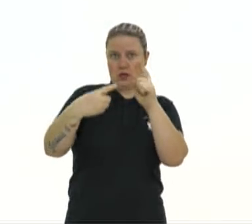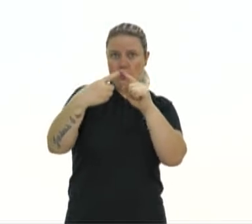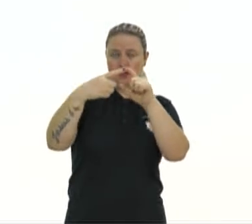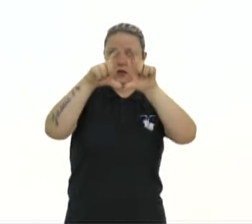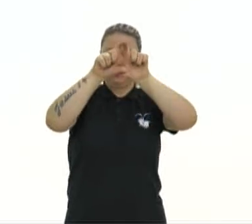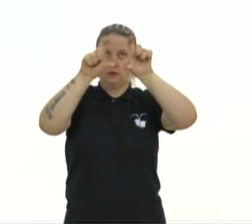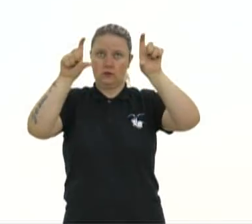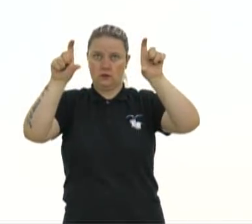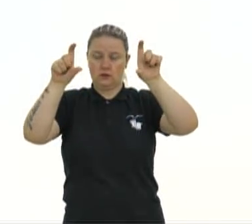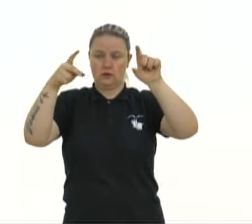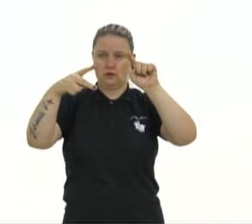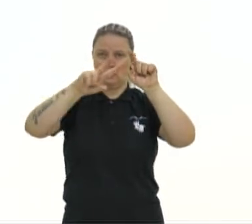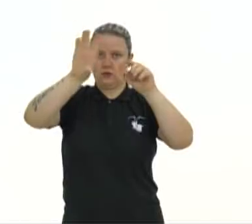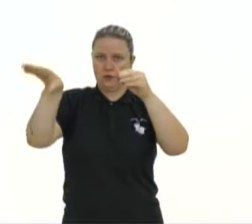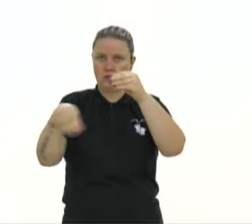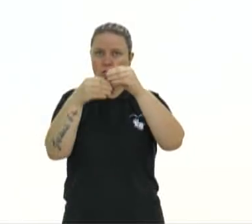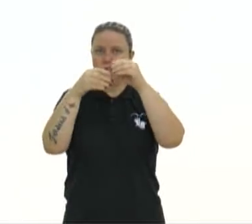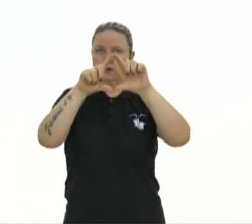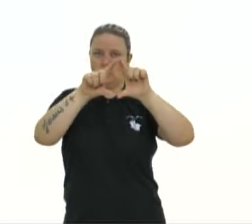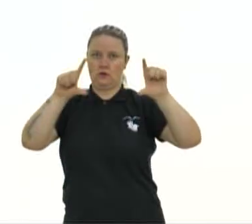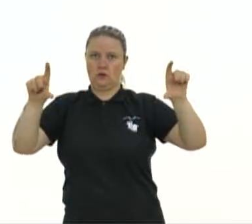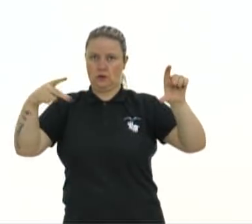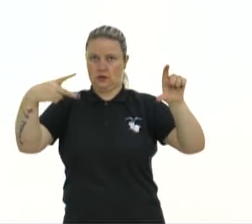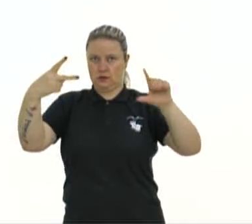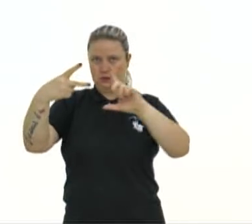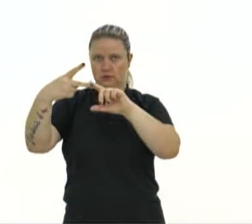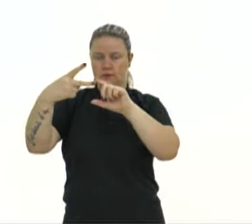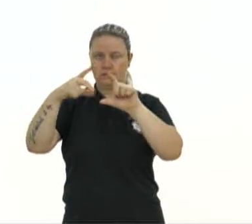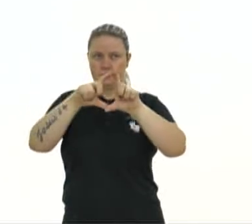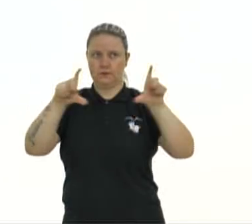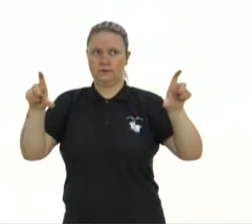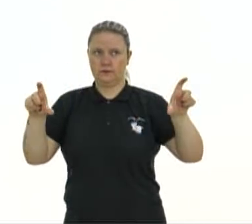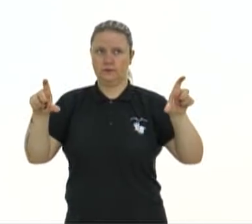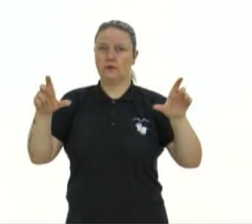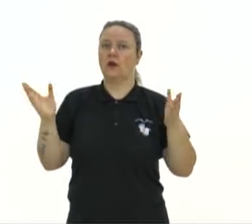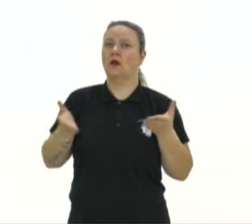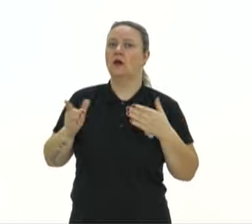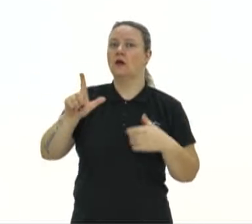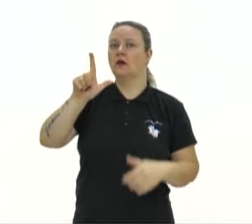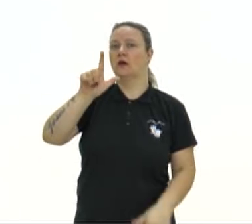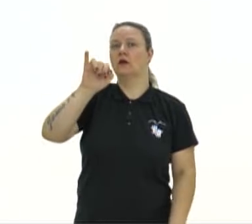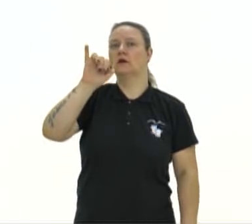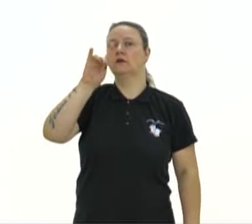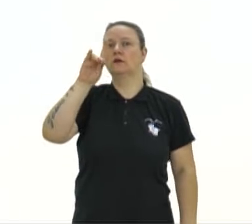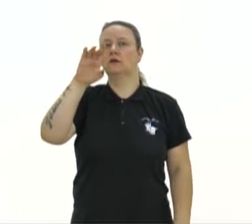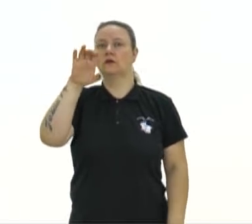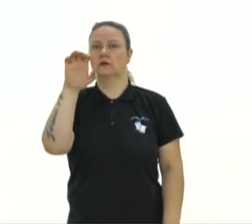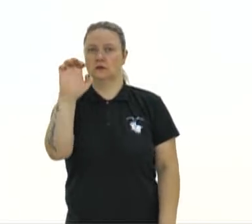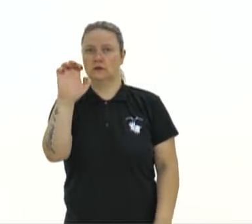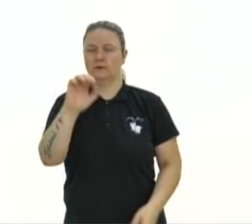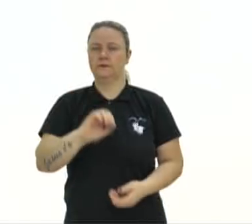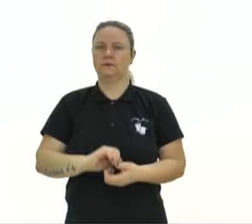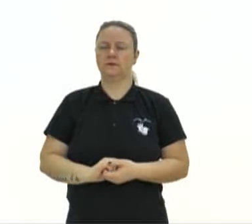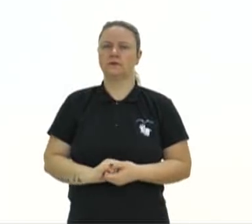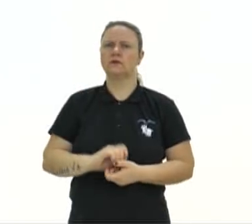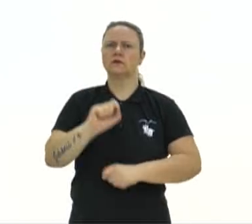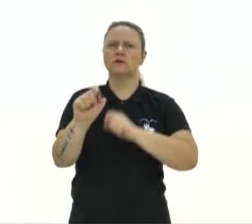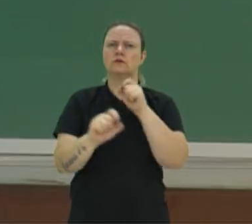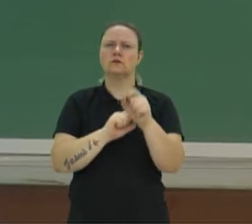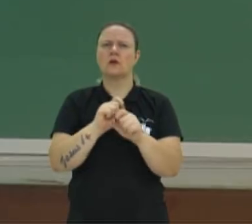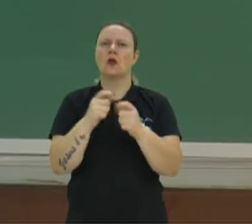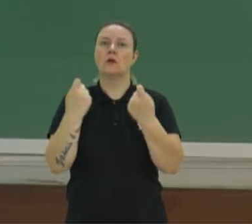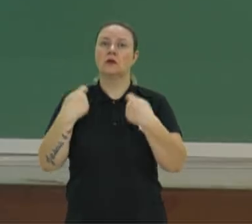manchete abordou. Agora nós vamos ao lead, lembrando que são aquelas perguntas, seis perguntas que o lead